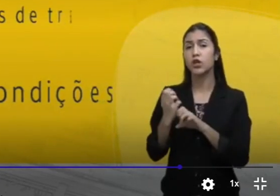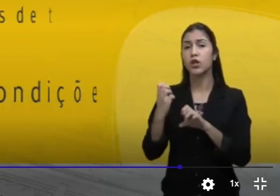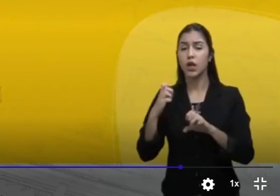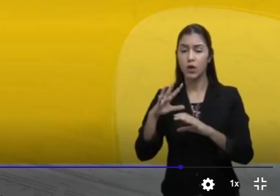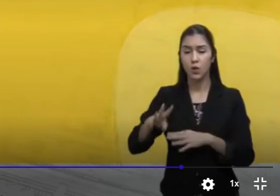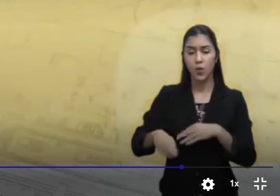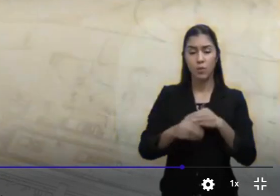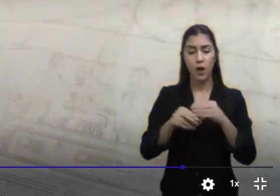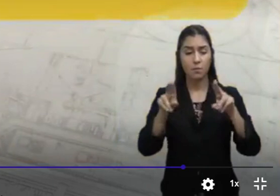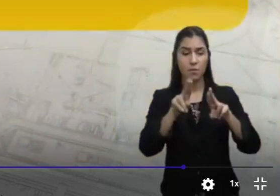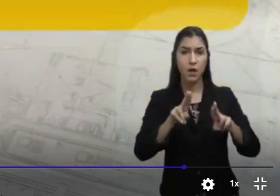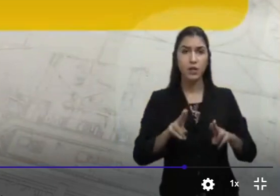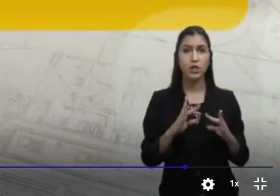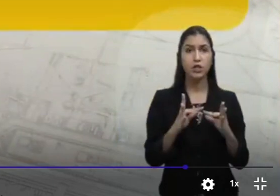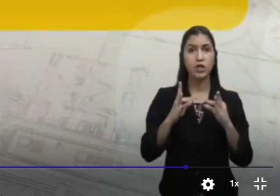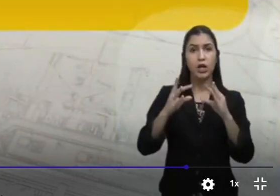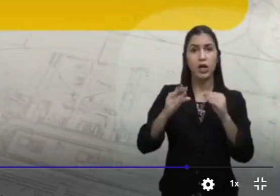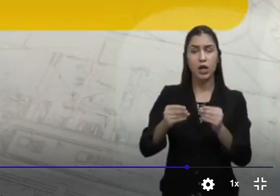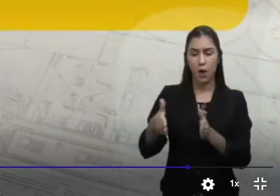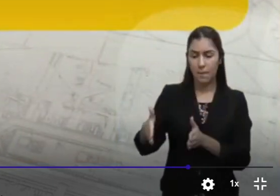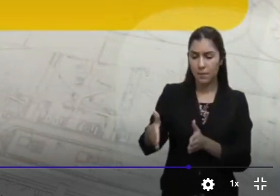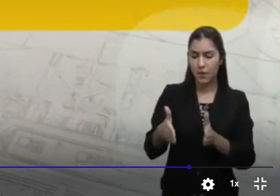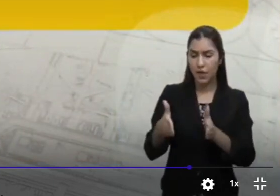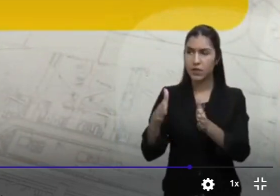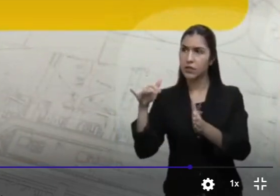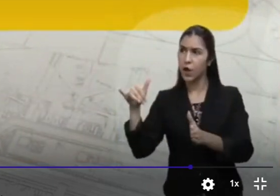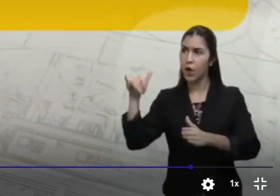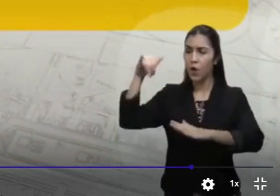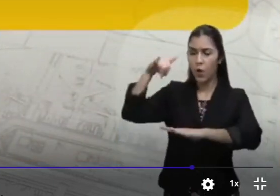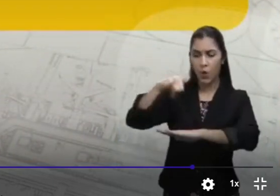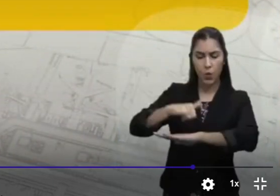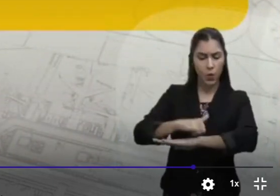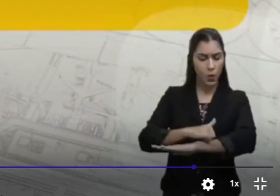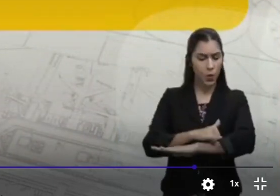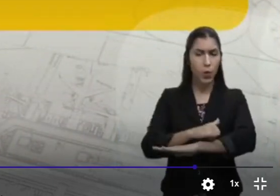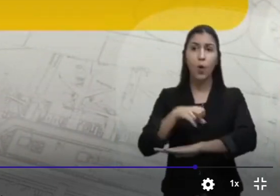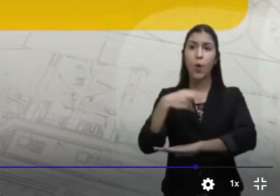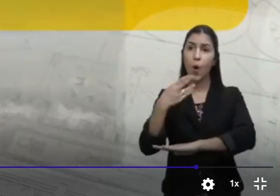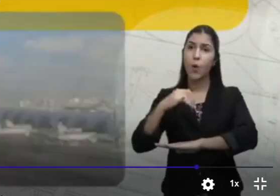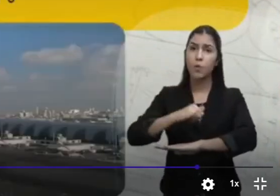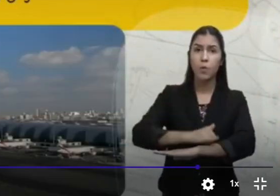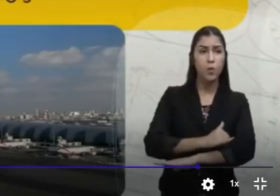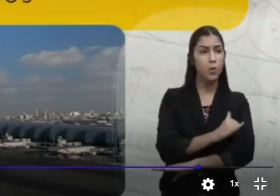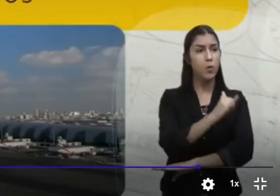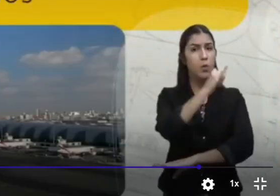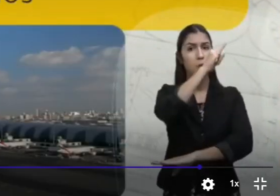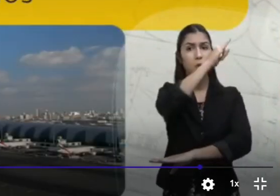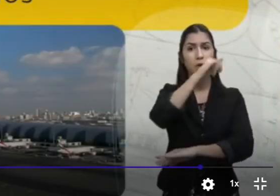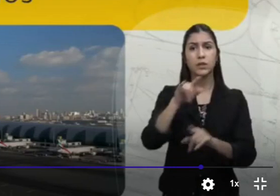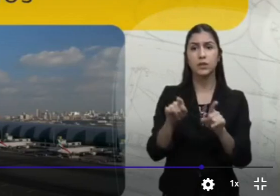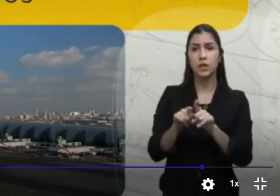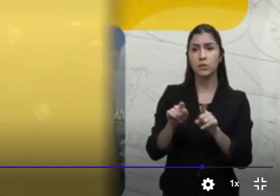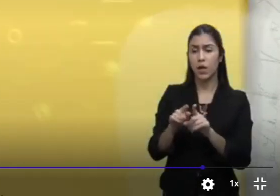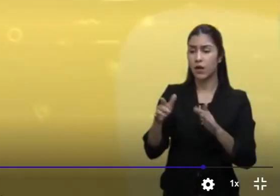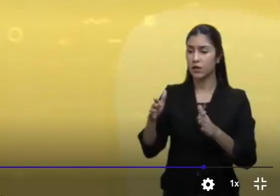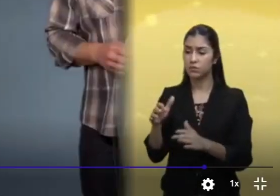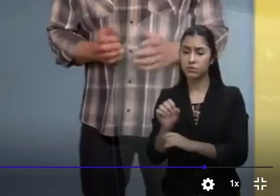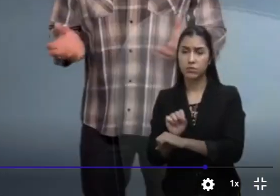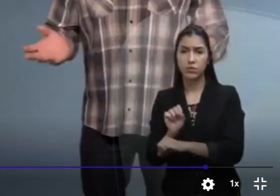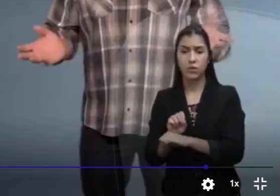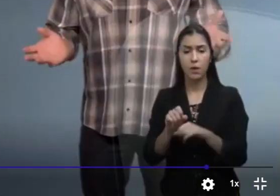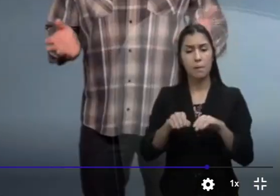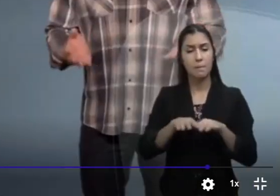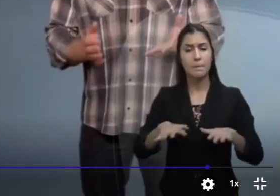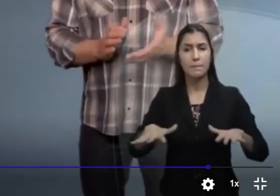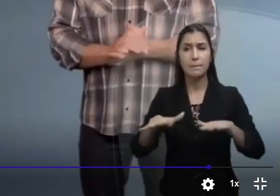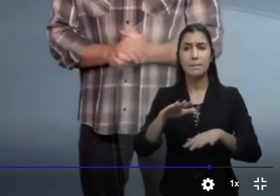planta geral do terminal as pistas de pouso e decolagem, as pistas de táxi e os pátios.